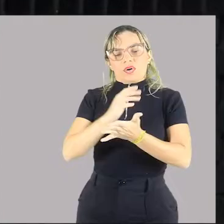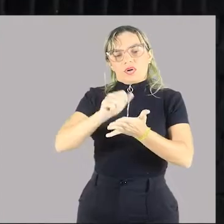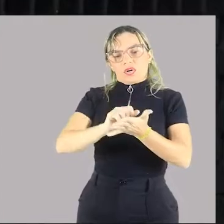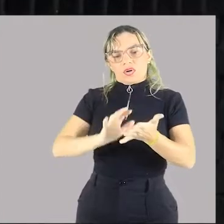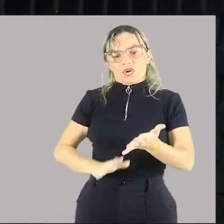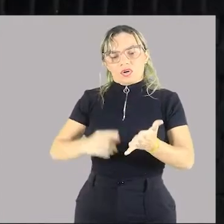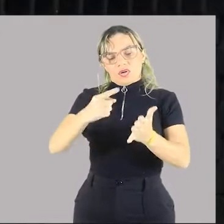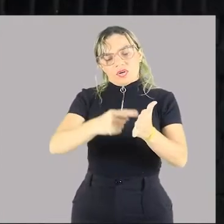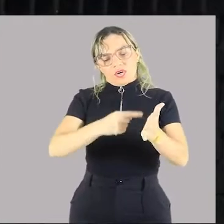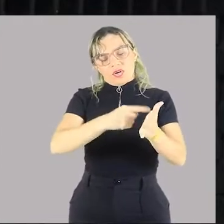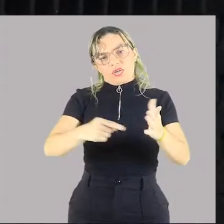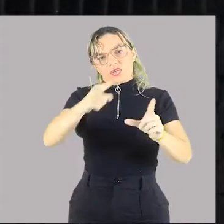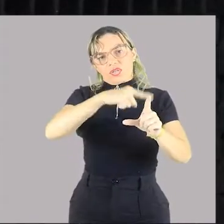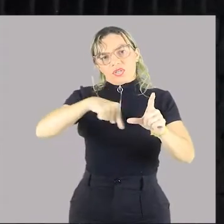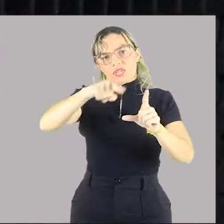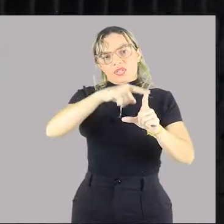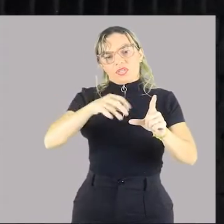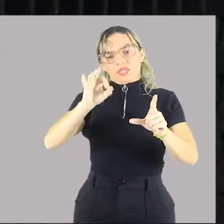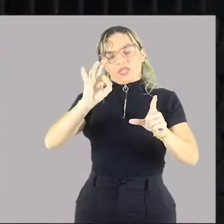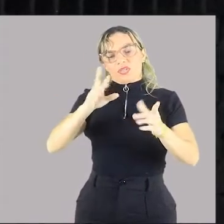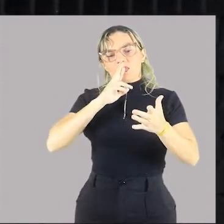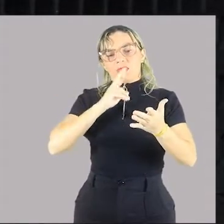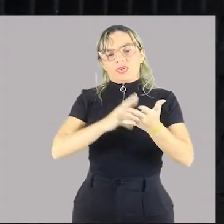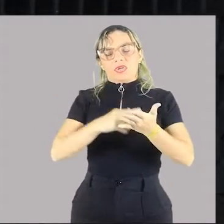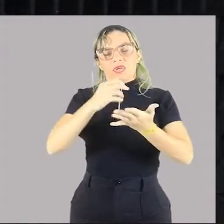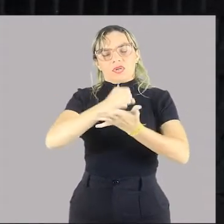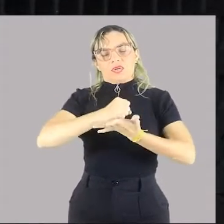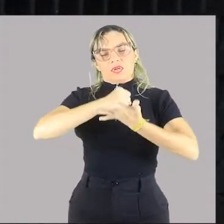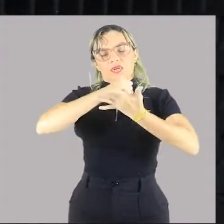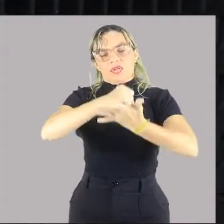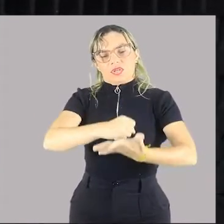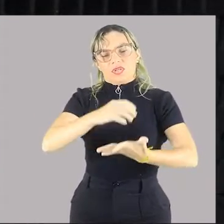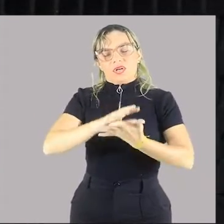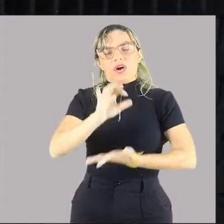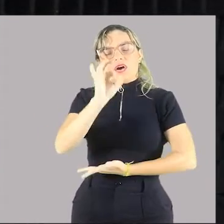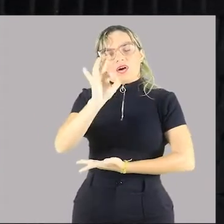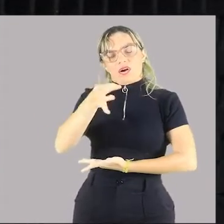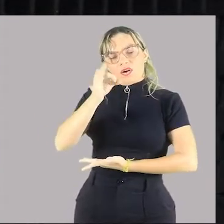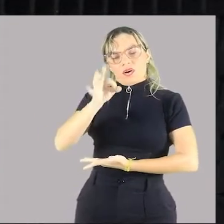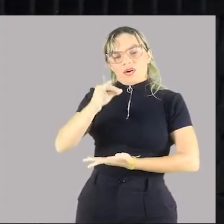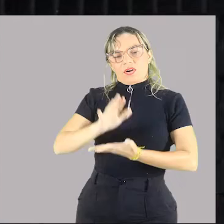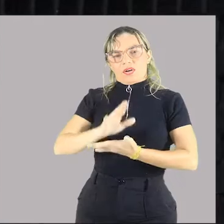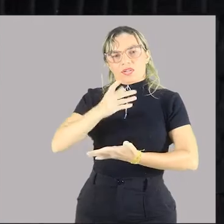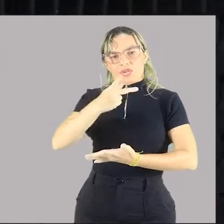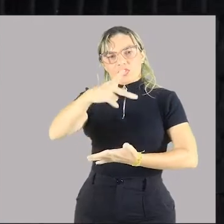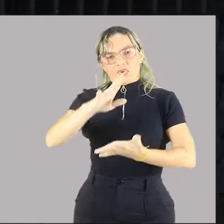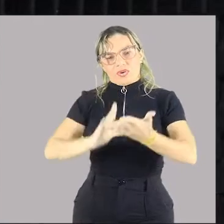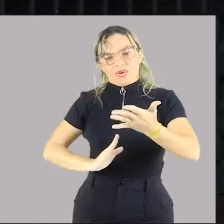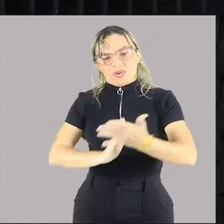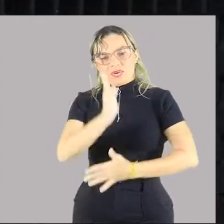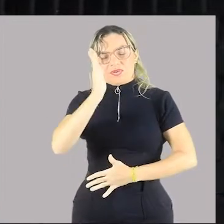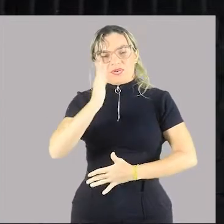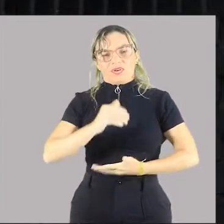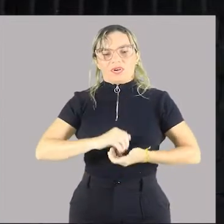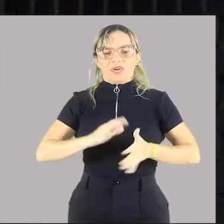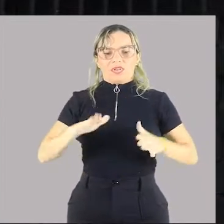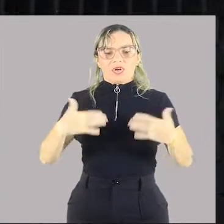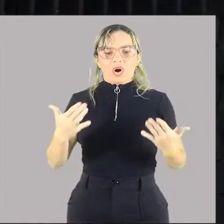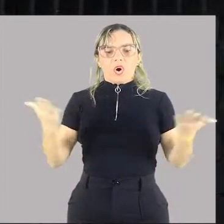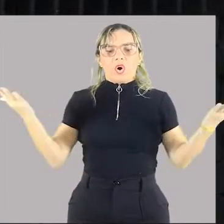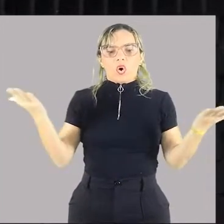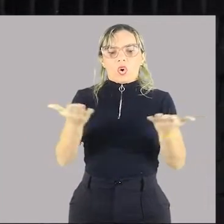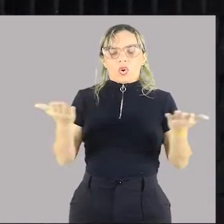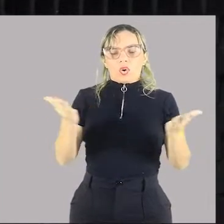com gabarito, com a resolução, que vai lhe ajudar, com certeza, na sua aprovação. Na aula de